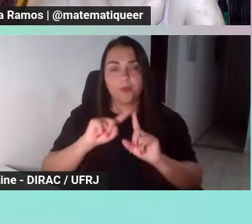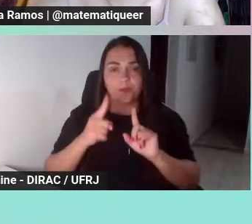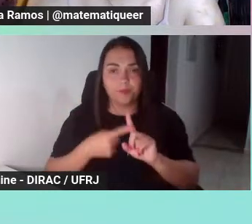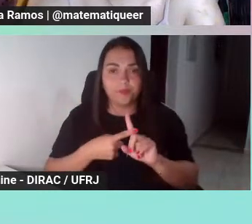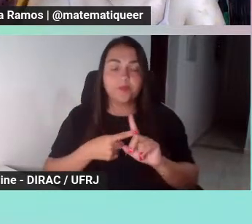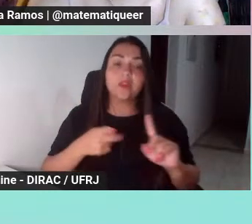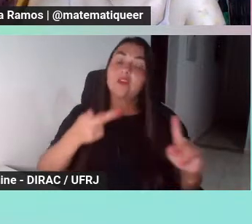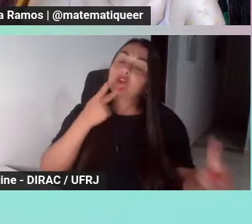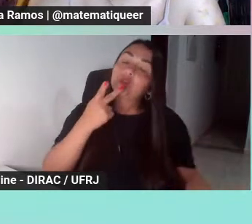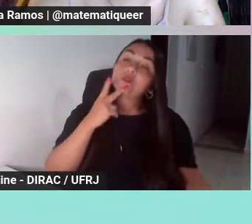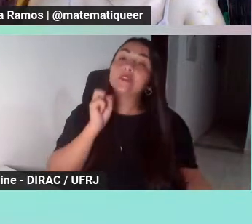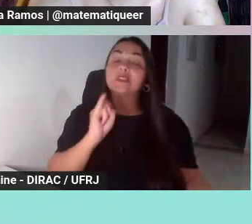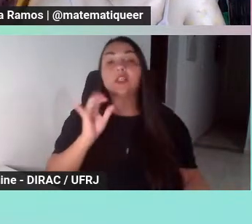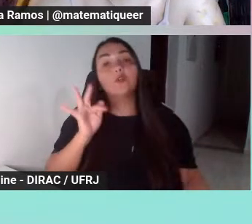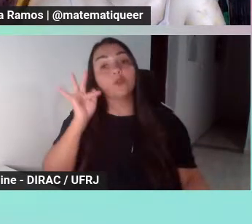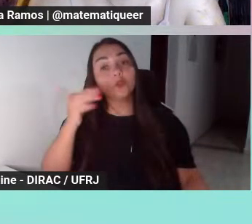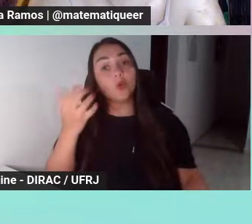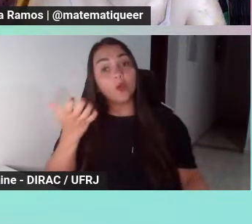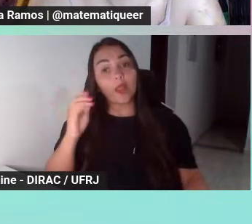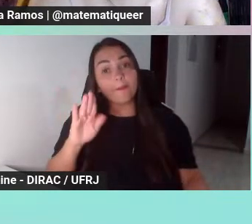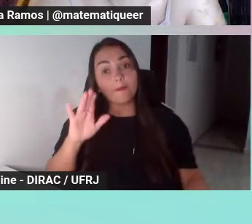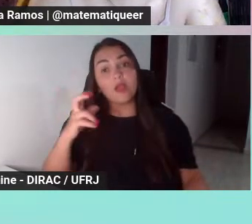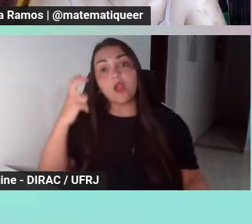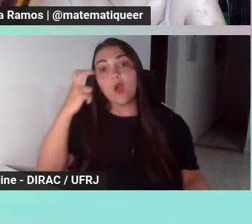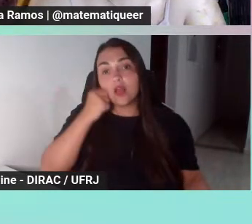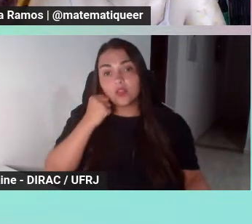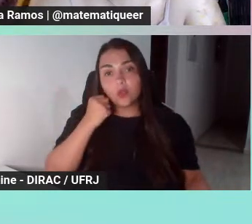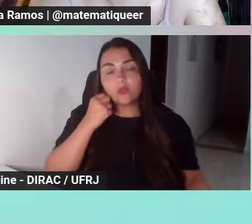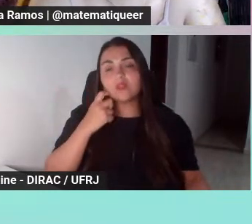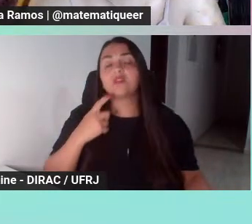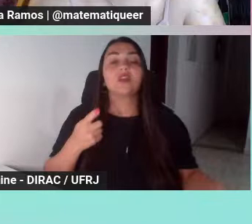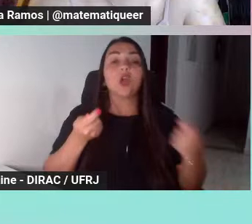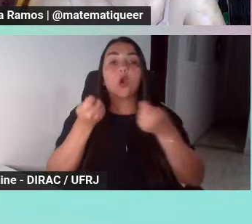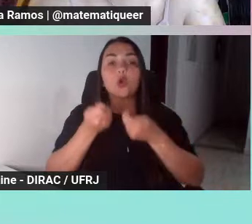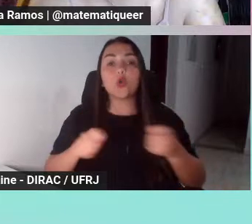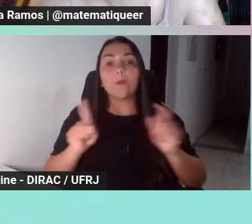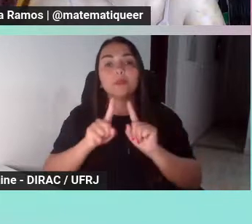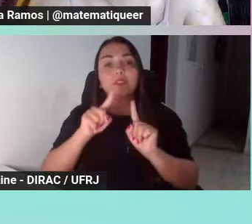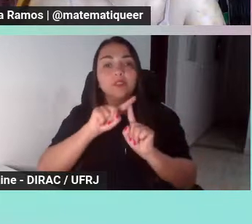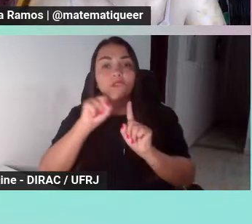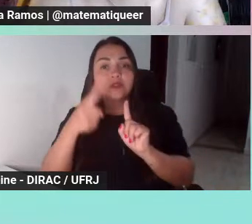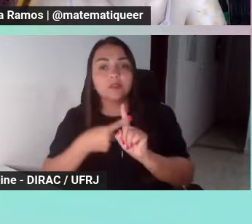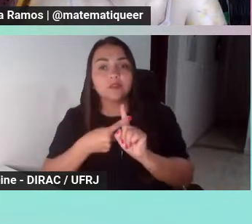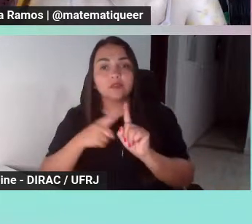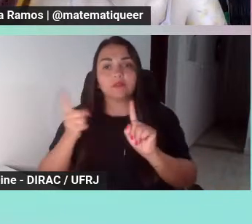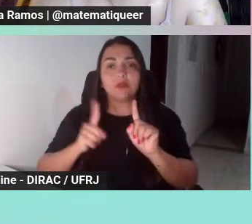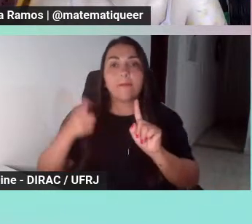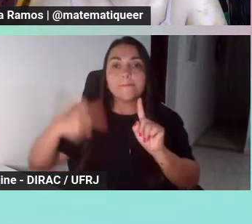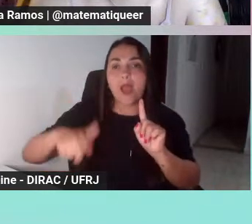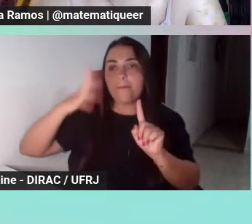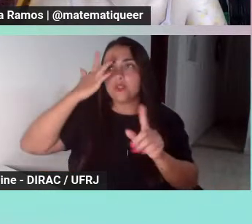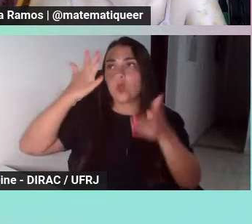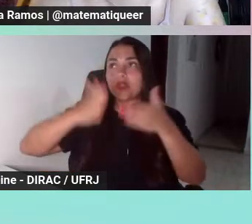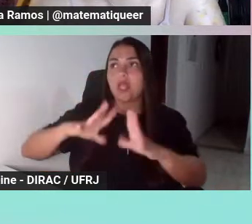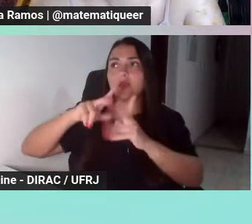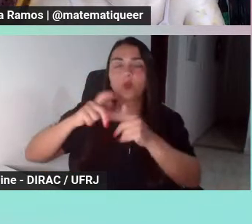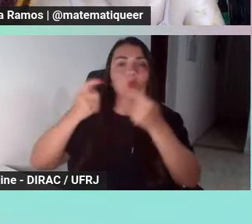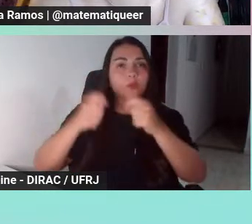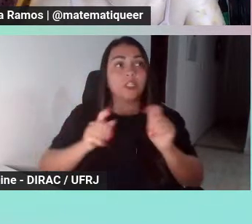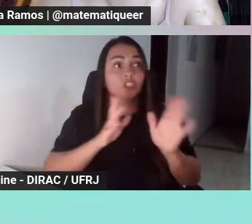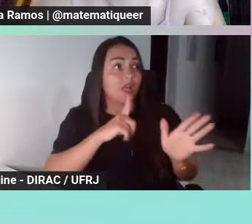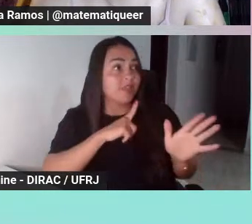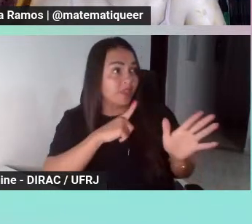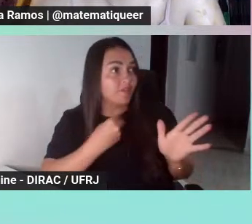dia eu quiser ser mãe, eu vou adotar. Eu não preciso pôr mais gente no mundo. E agora ela está num